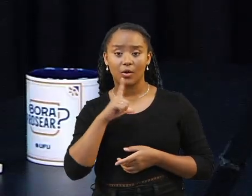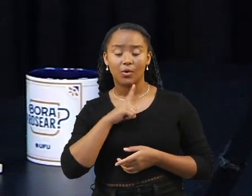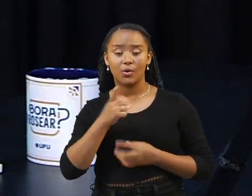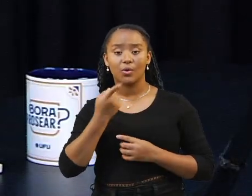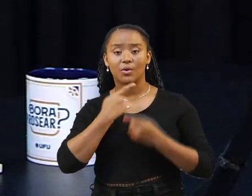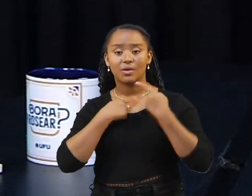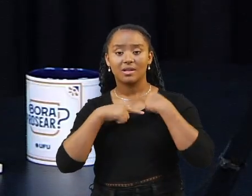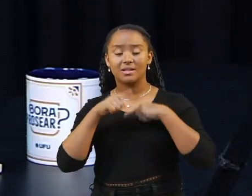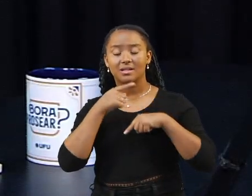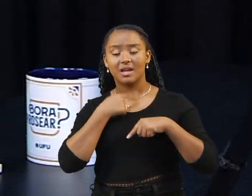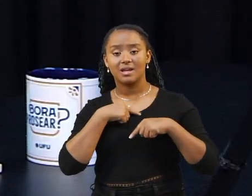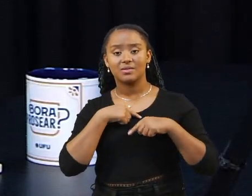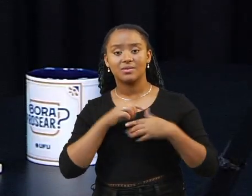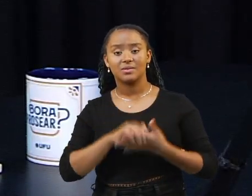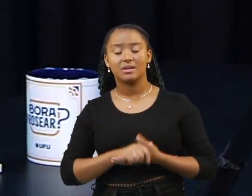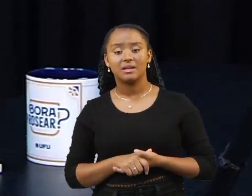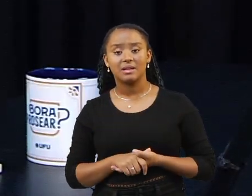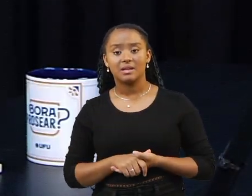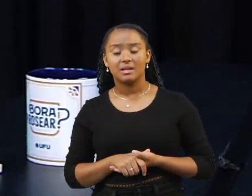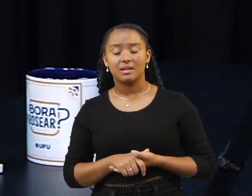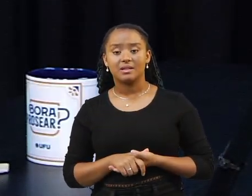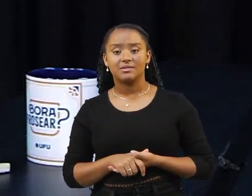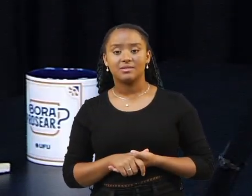eu estou com o desejo de ser